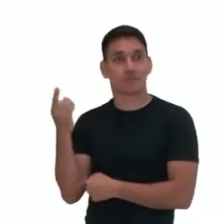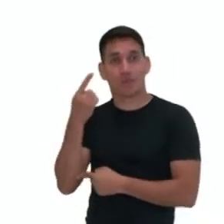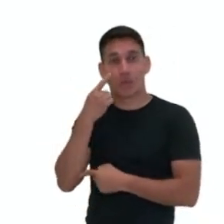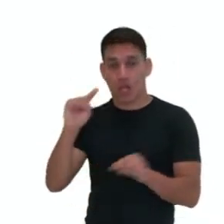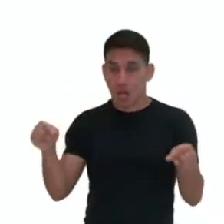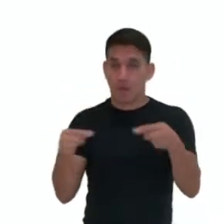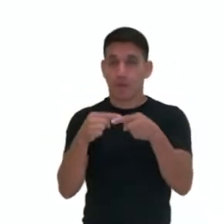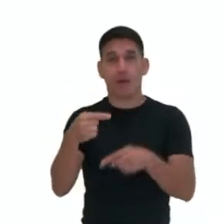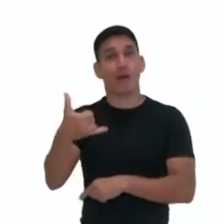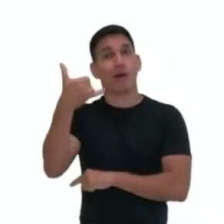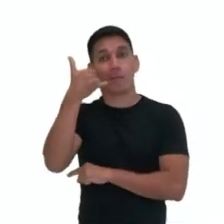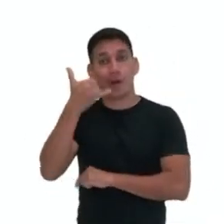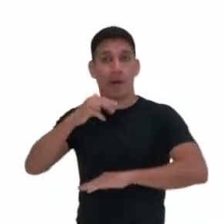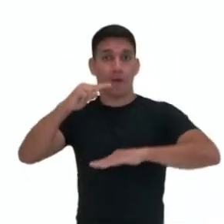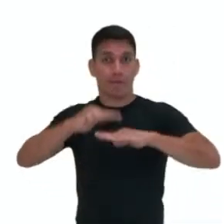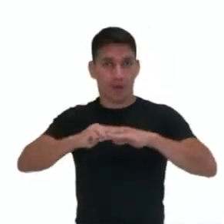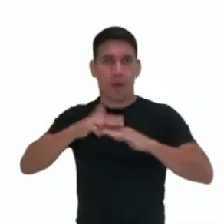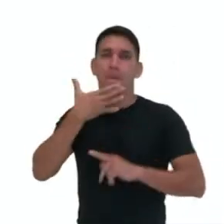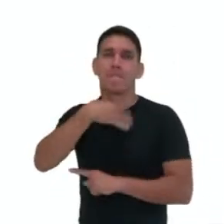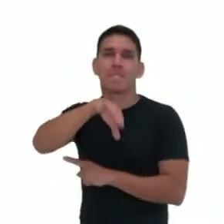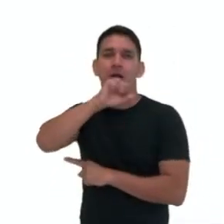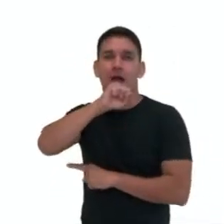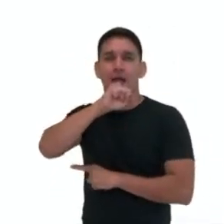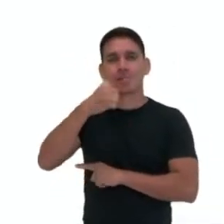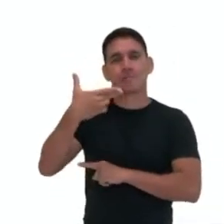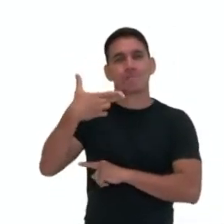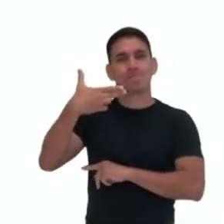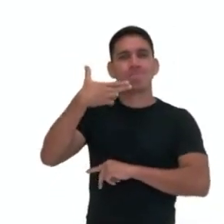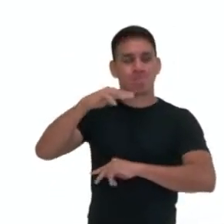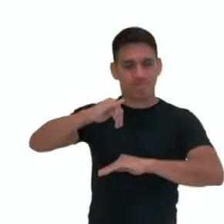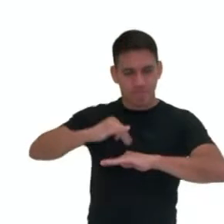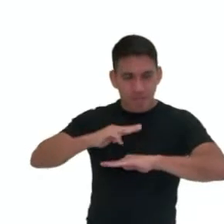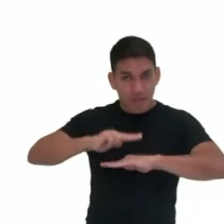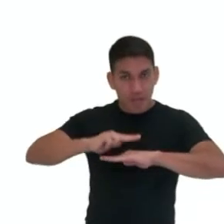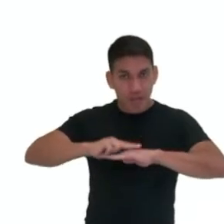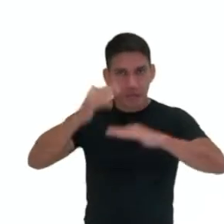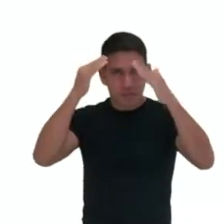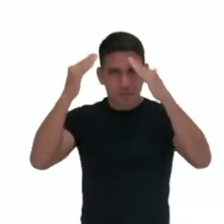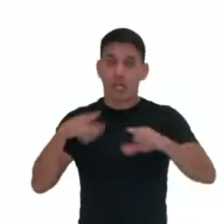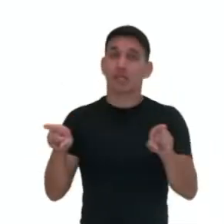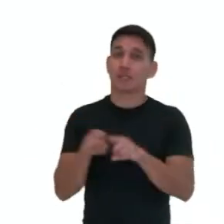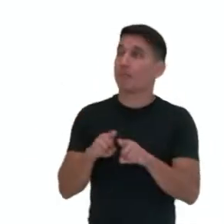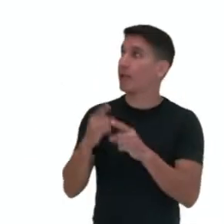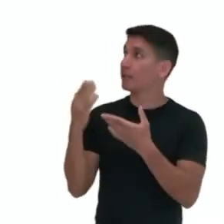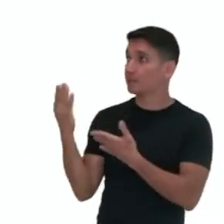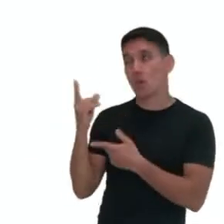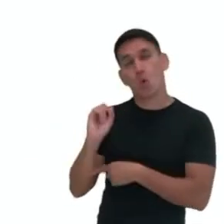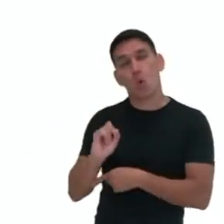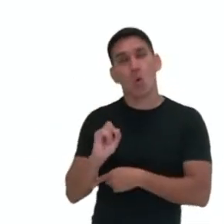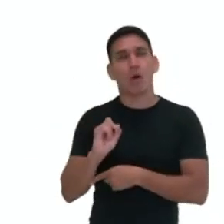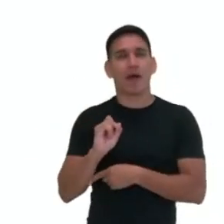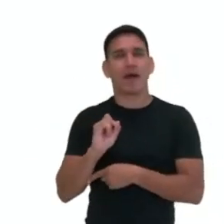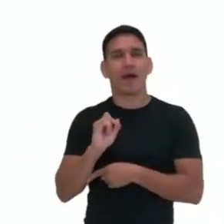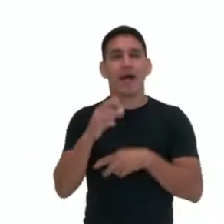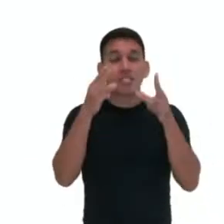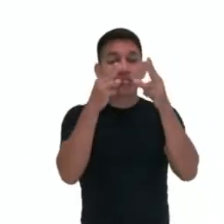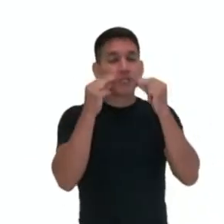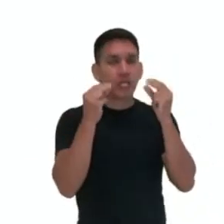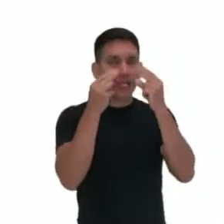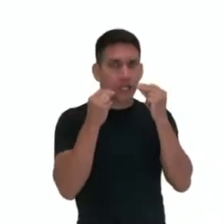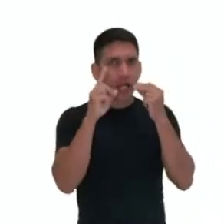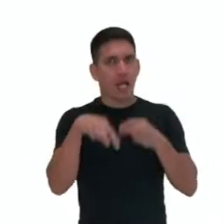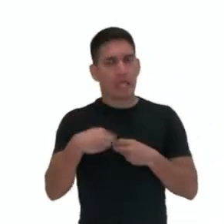Sigmund Freud, o pai da psicanálise, e Nietzsche, um filósofo bastante enigmático